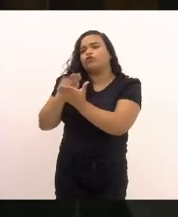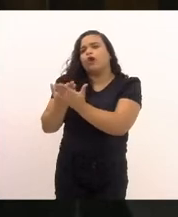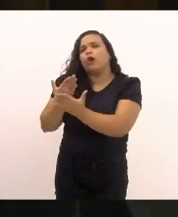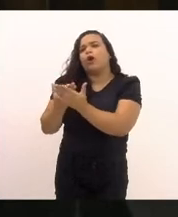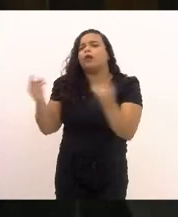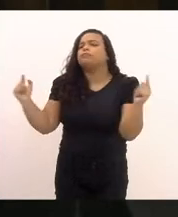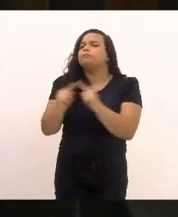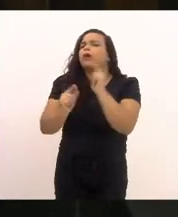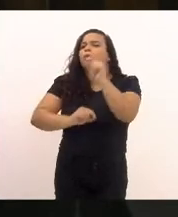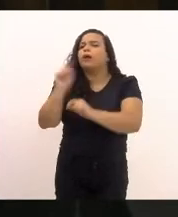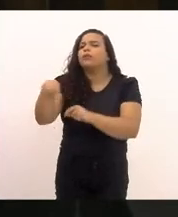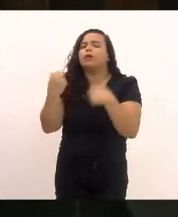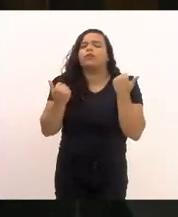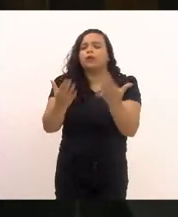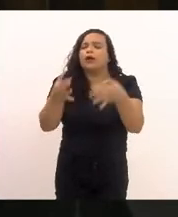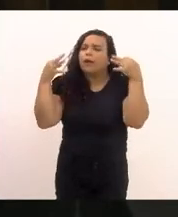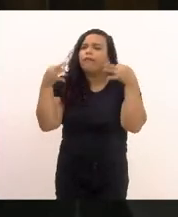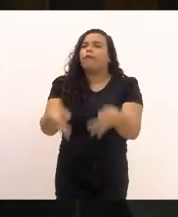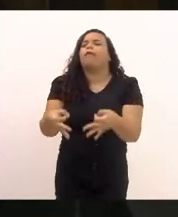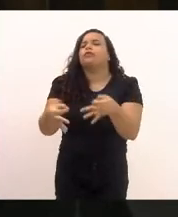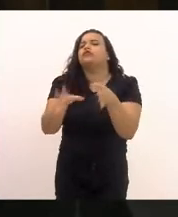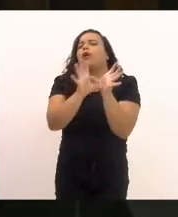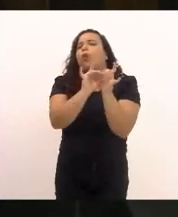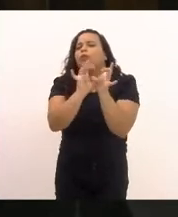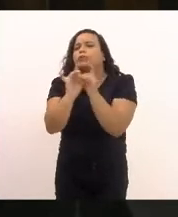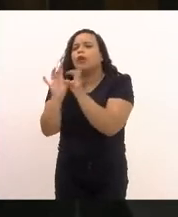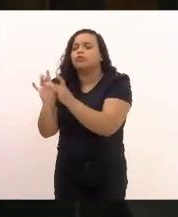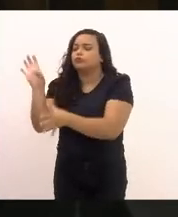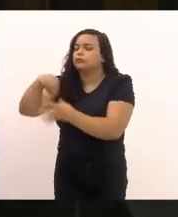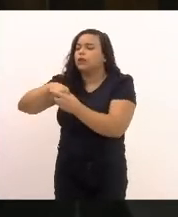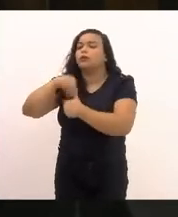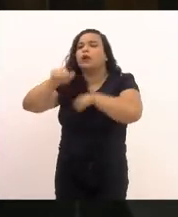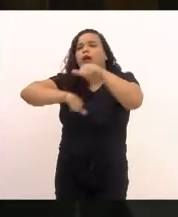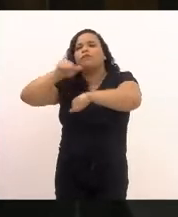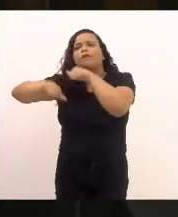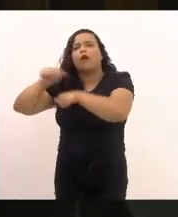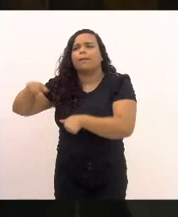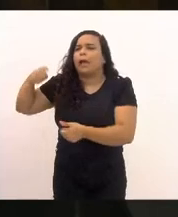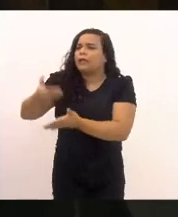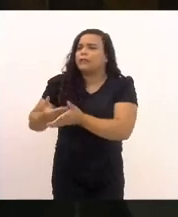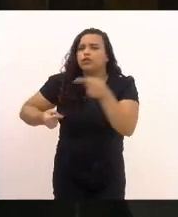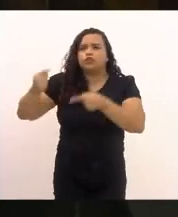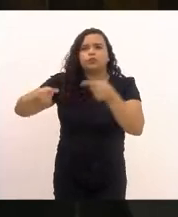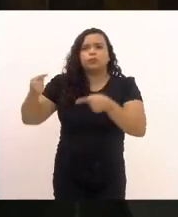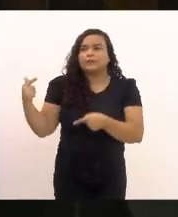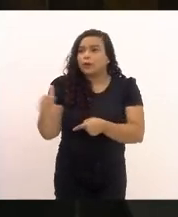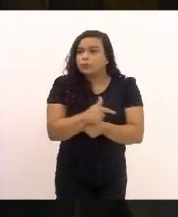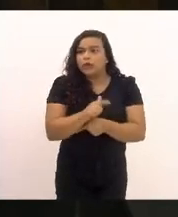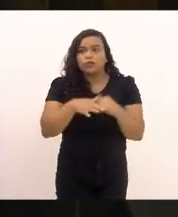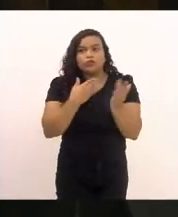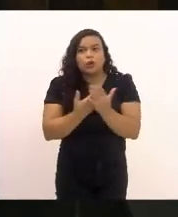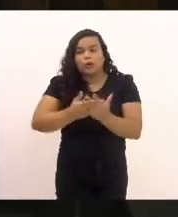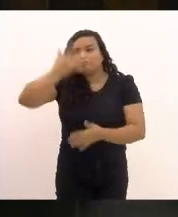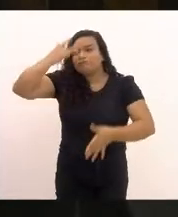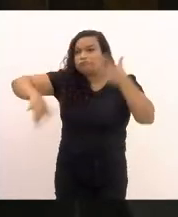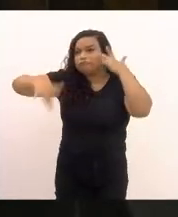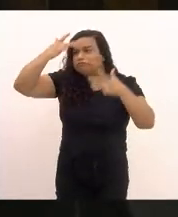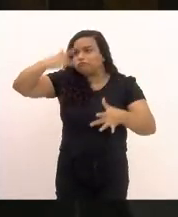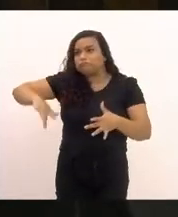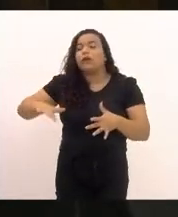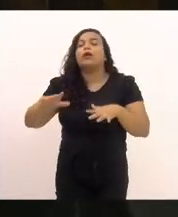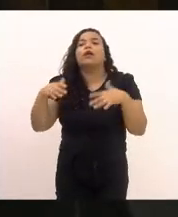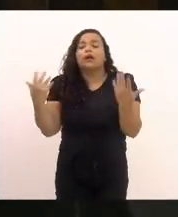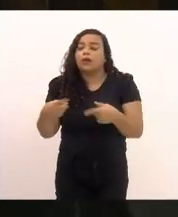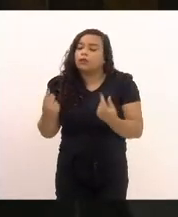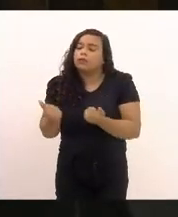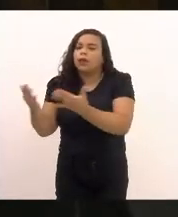garanta, deputado Jari, no contexto de uma reforma que até agora não foi discutida com as escolas, garanta, por um lado, um